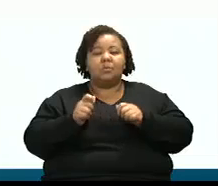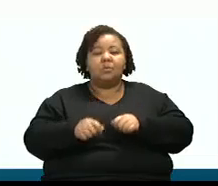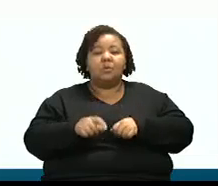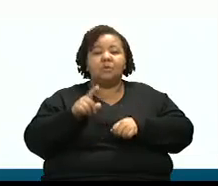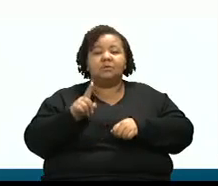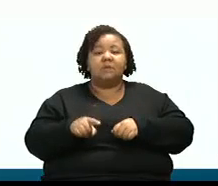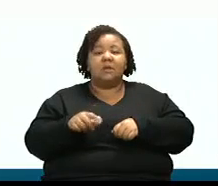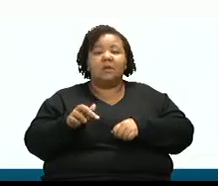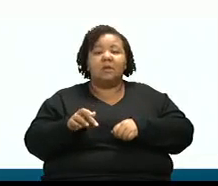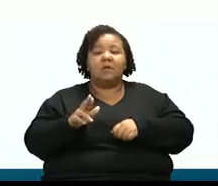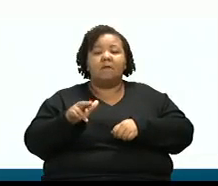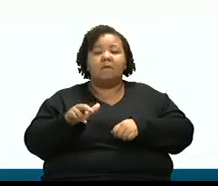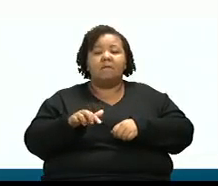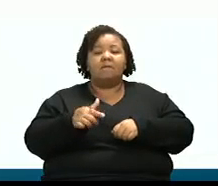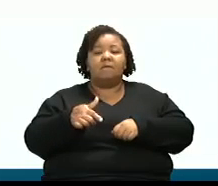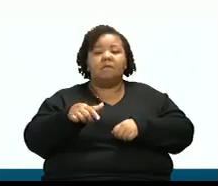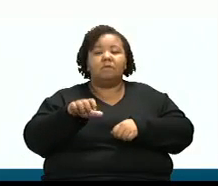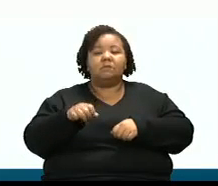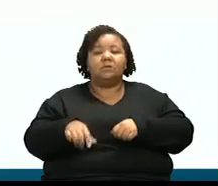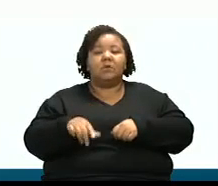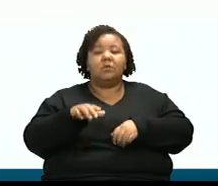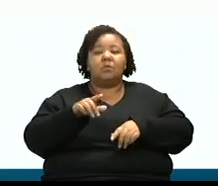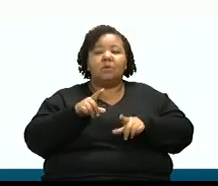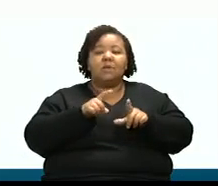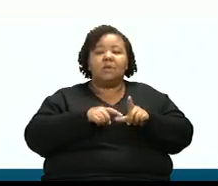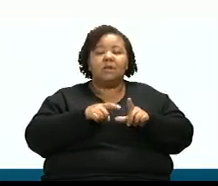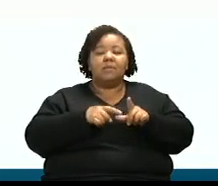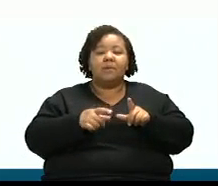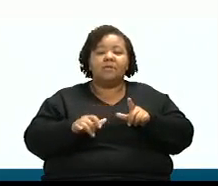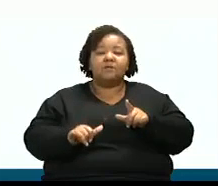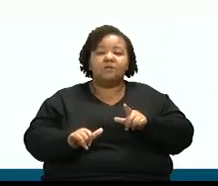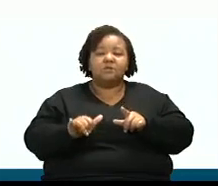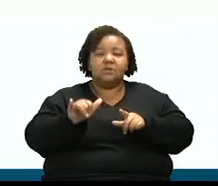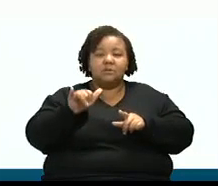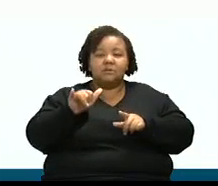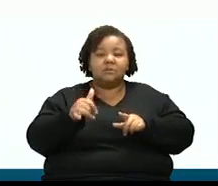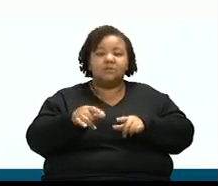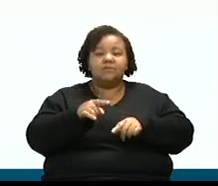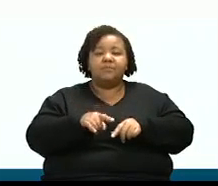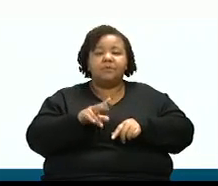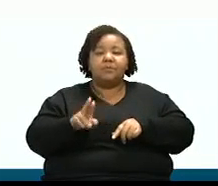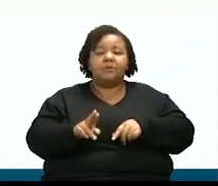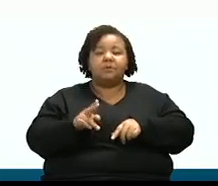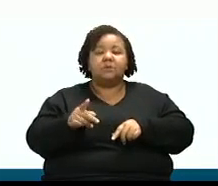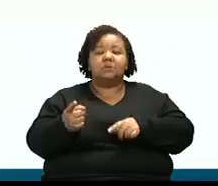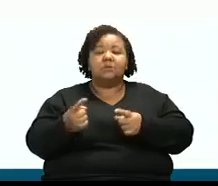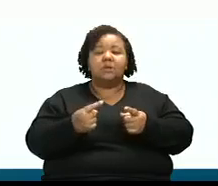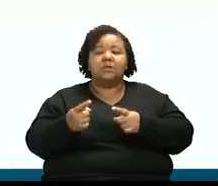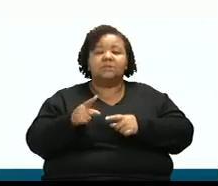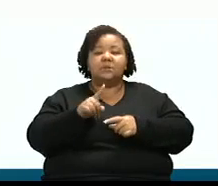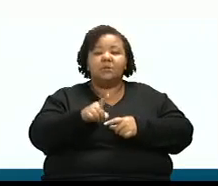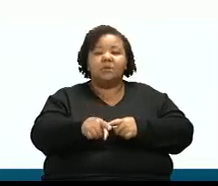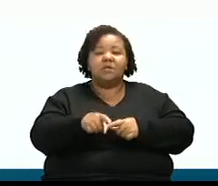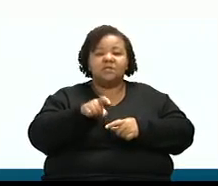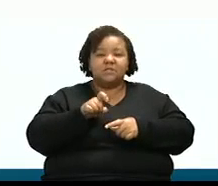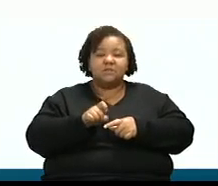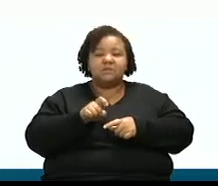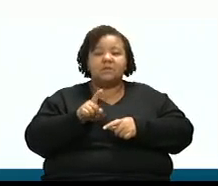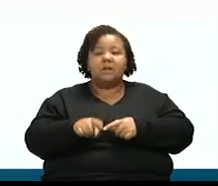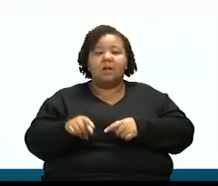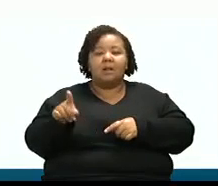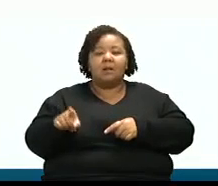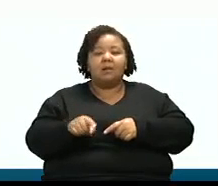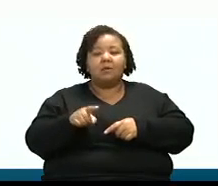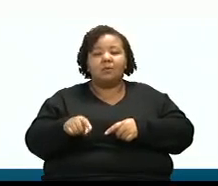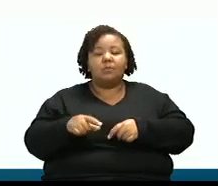uma função que depende de y. Porque quando eu derivo essa função em relação a x, ela se torna nula. Por isso